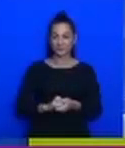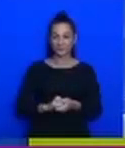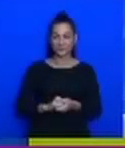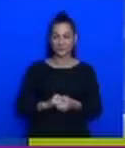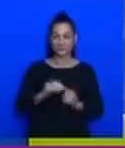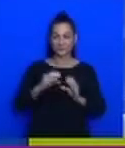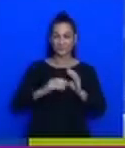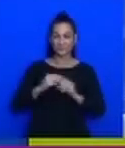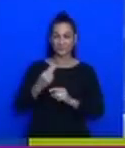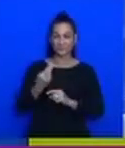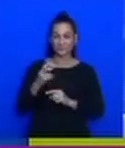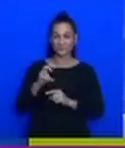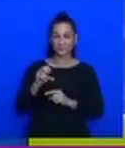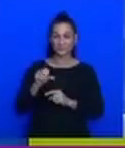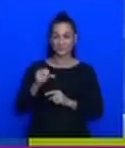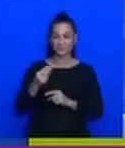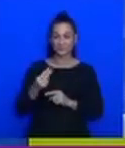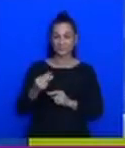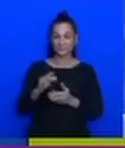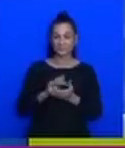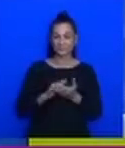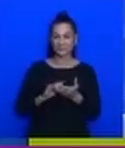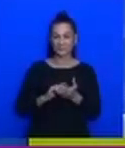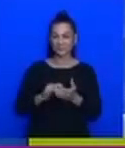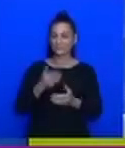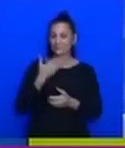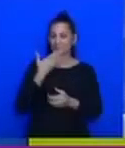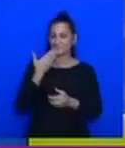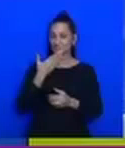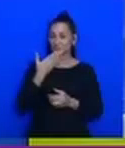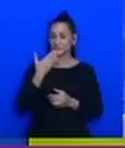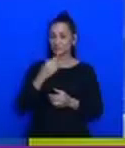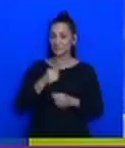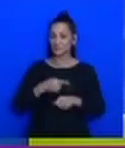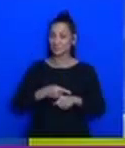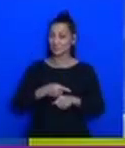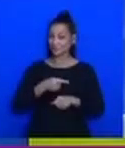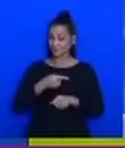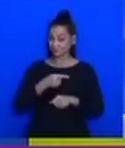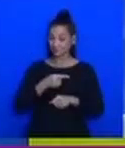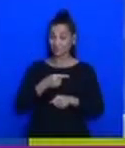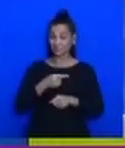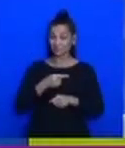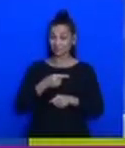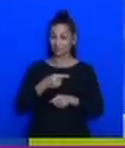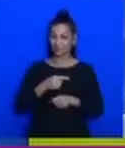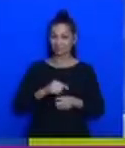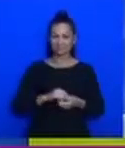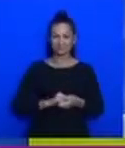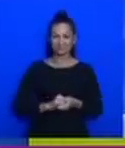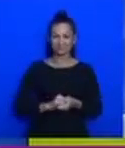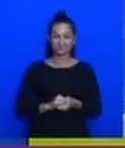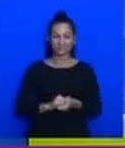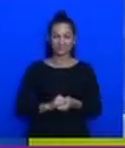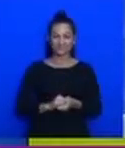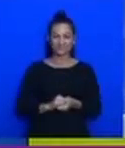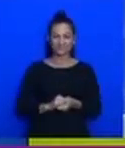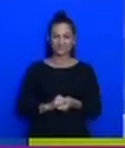01. É o concurso 2592 da Loto Fácil. Tá chegando a hora, hein?